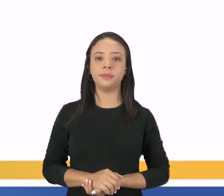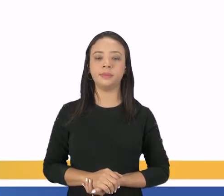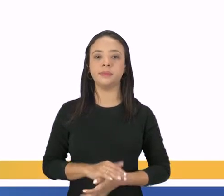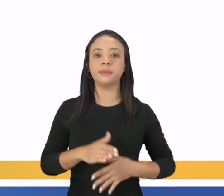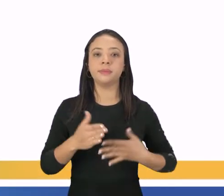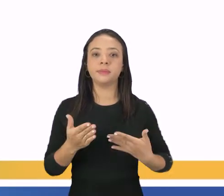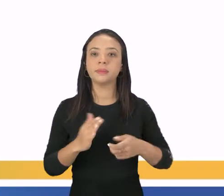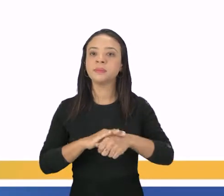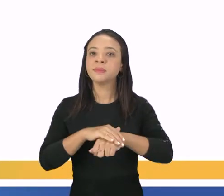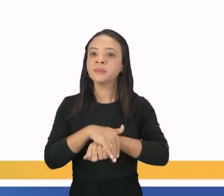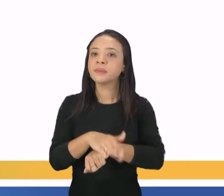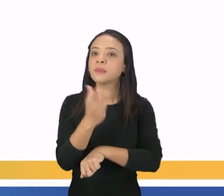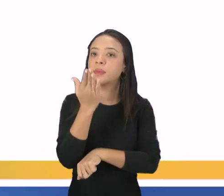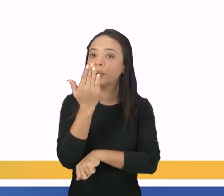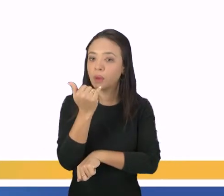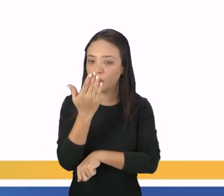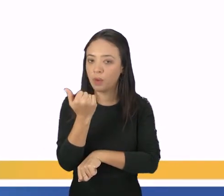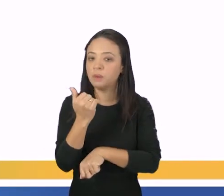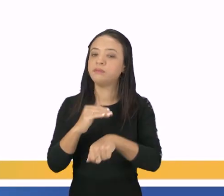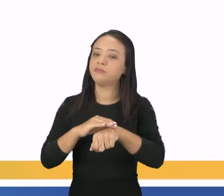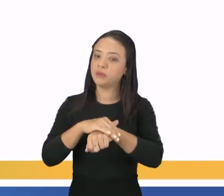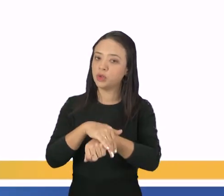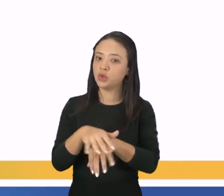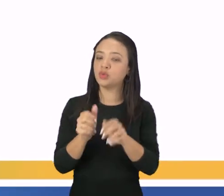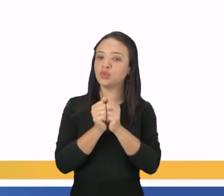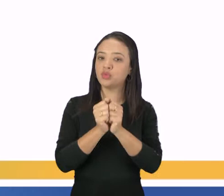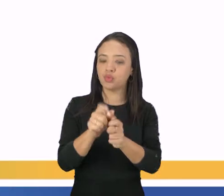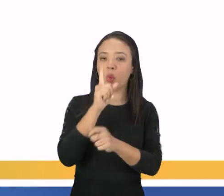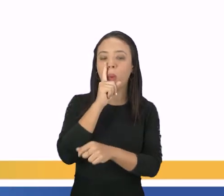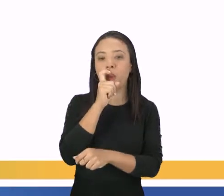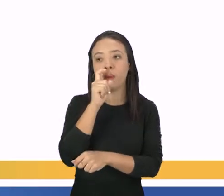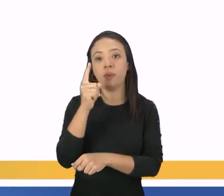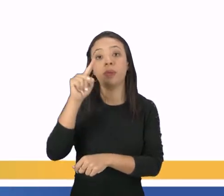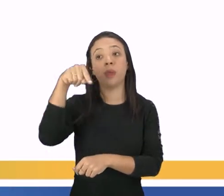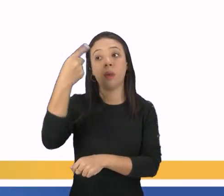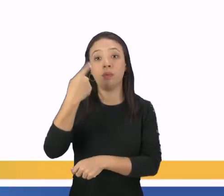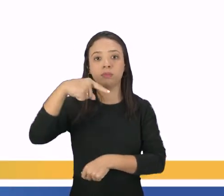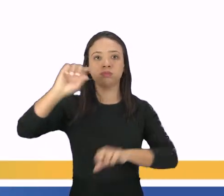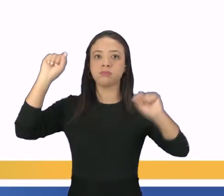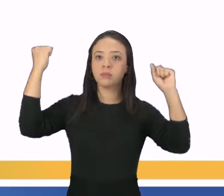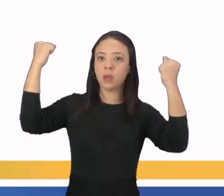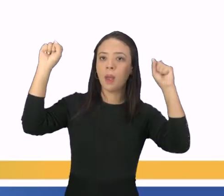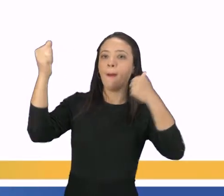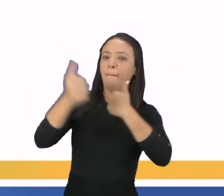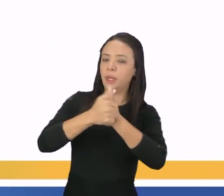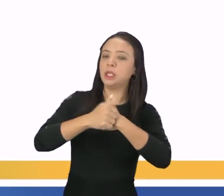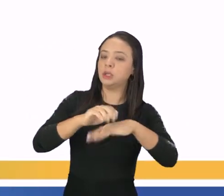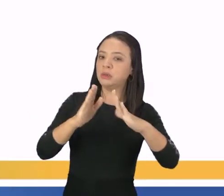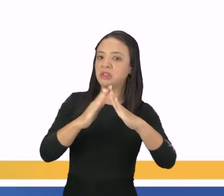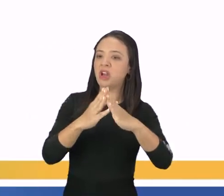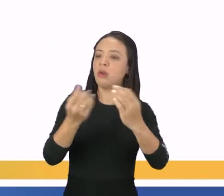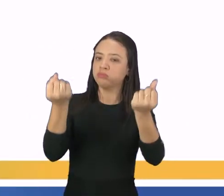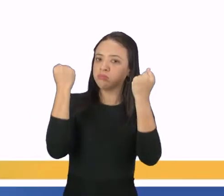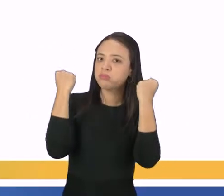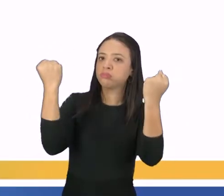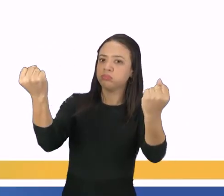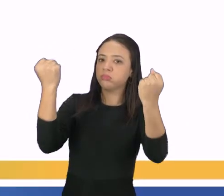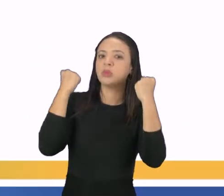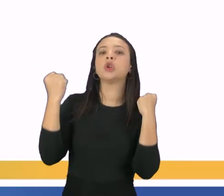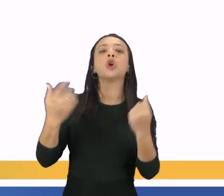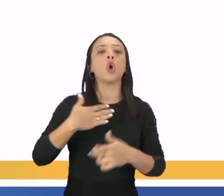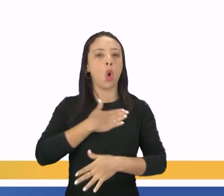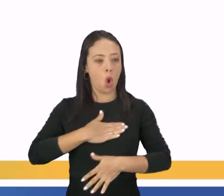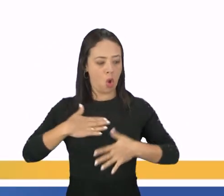pela noite janto com os pais, depois vai à academia, né, mais perto de casa para fazer exercício, gosta de manter um